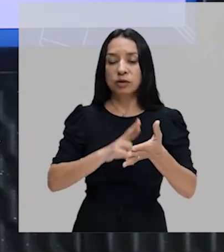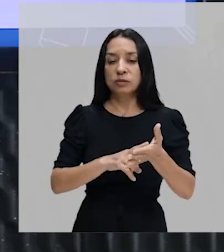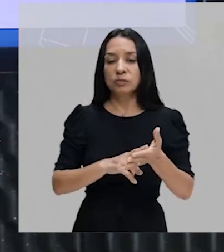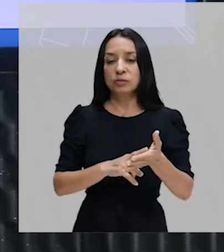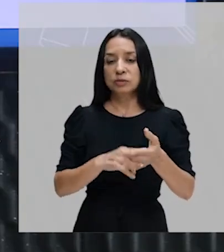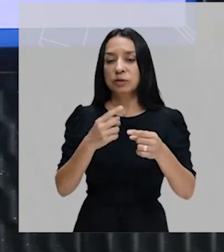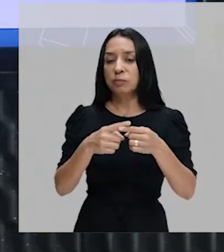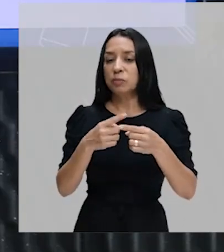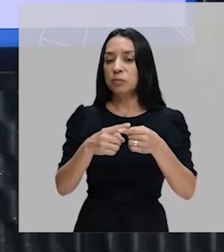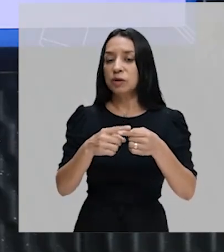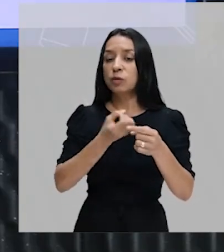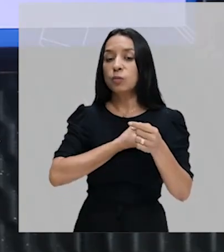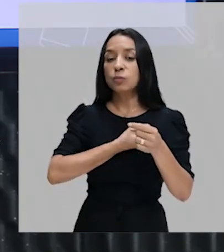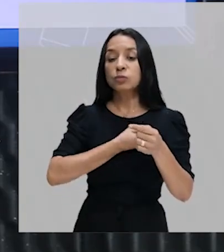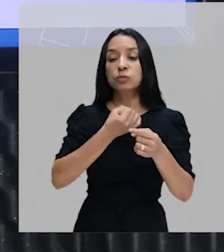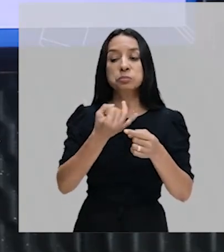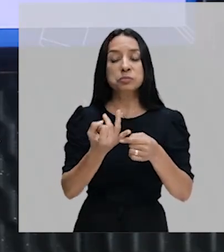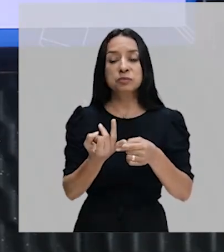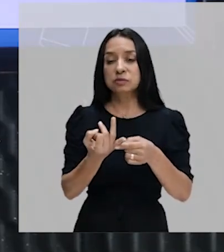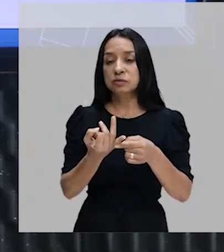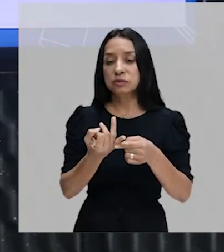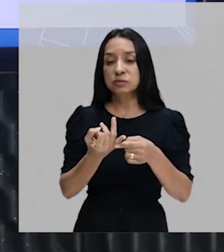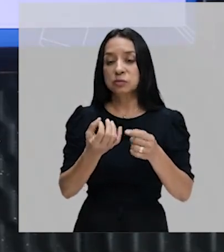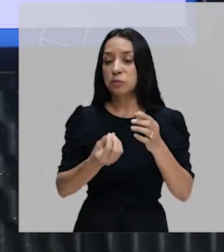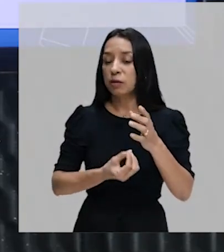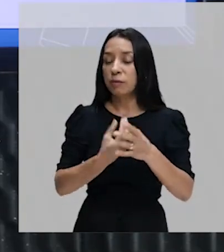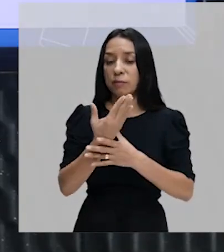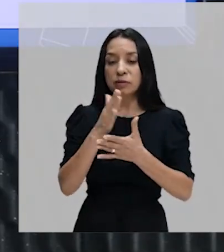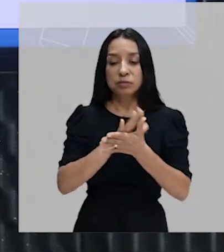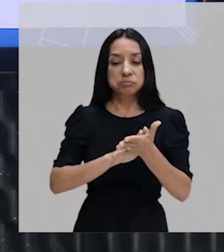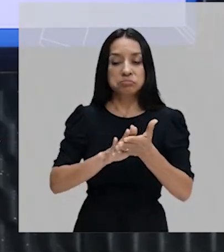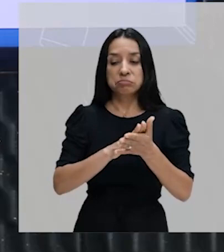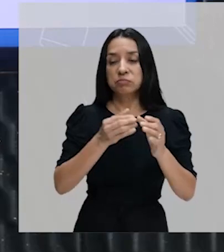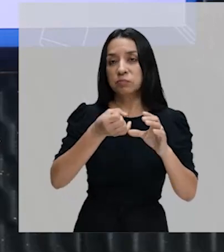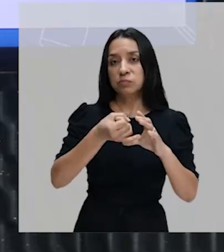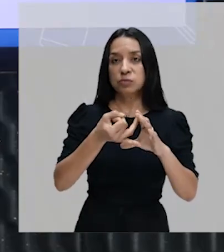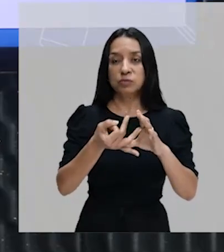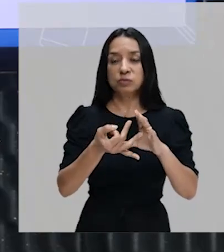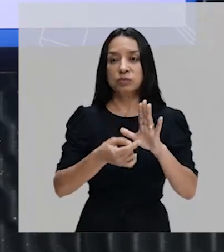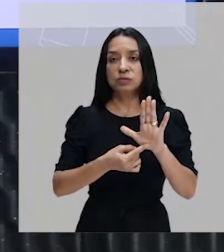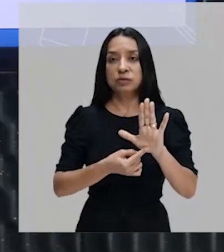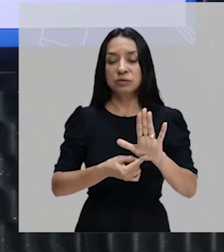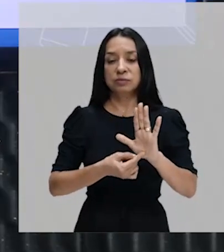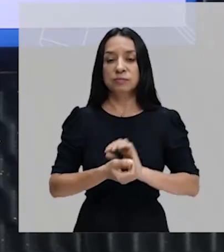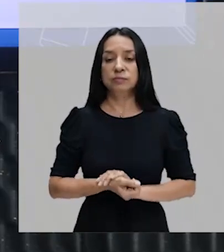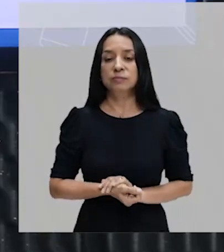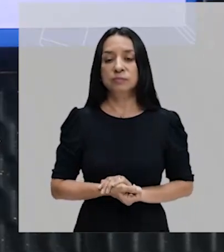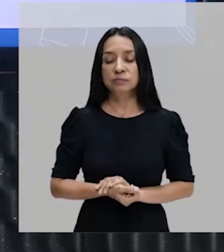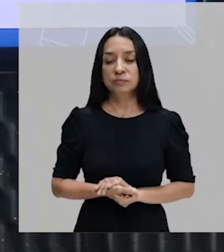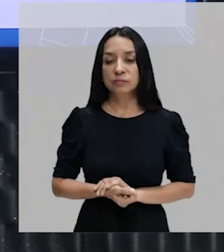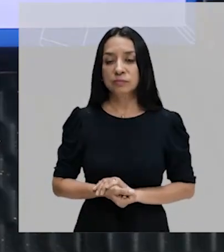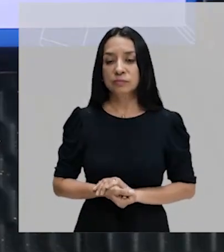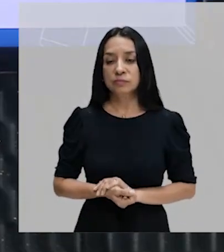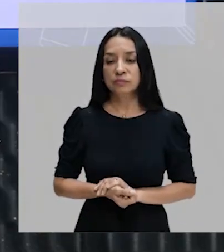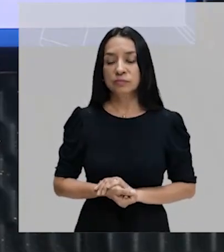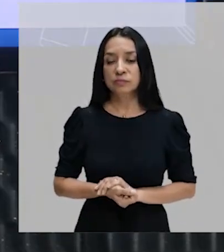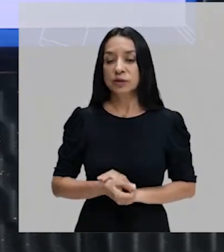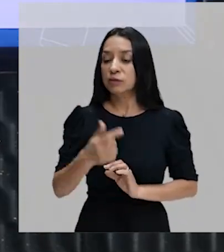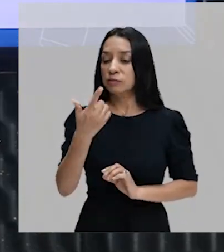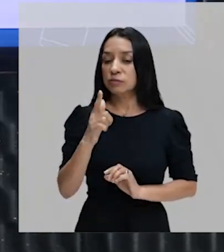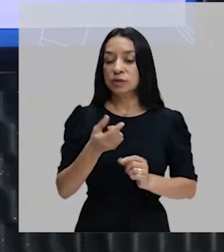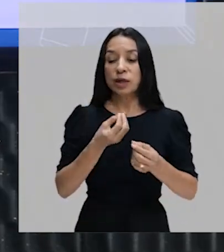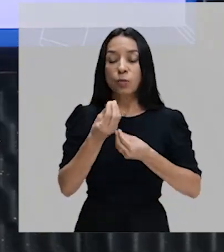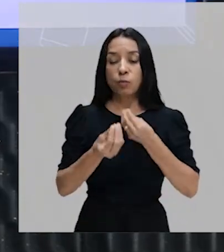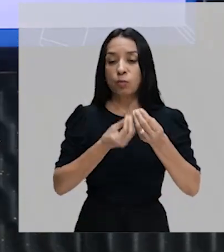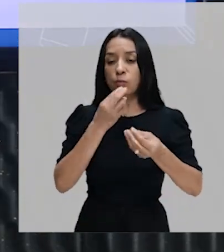elemento 5 nem apareceu em qualquer dos conjuntos dados. Então, né, tá bem aleatório o negócio aqui, e essa aqui não tem como